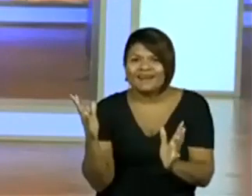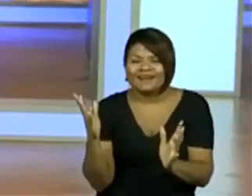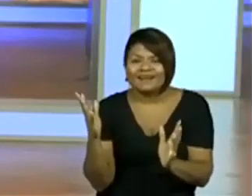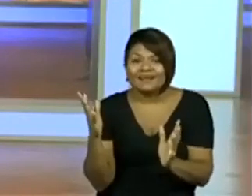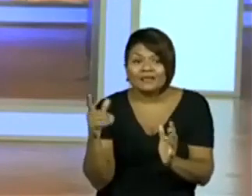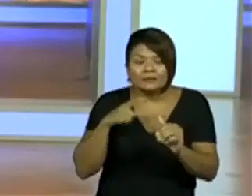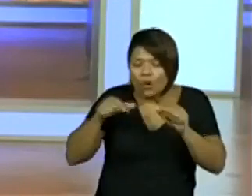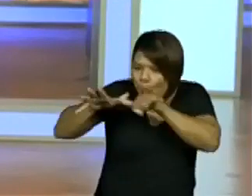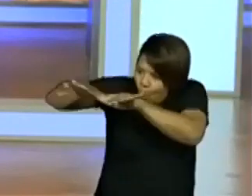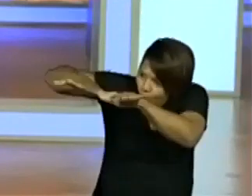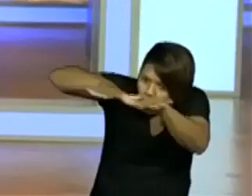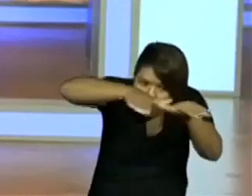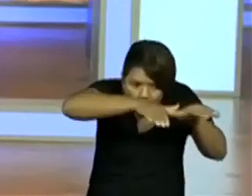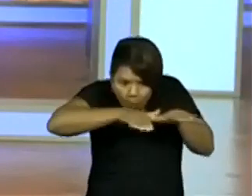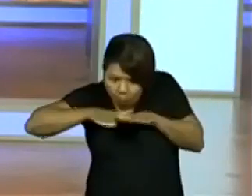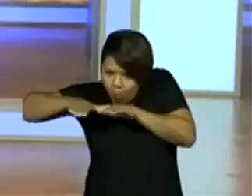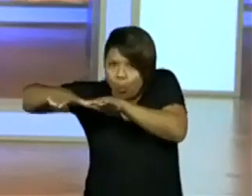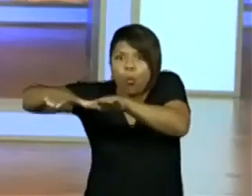Urubu.